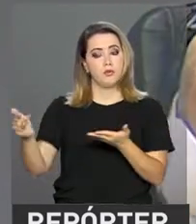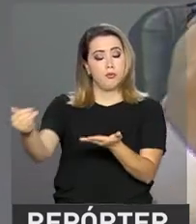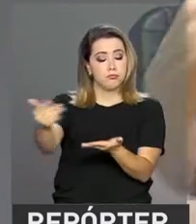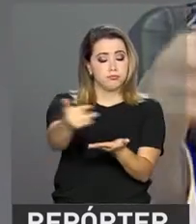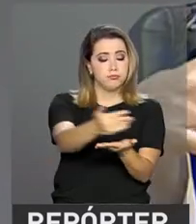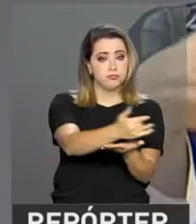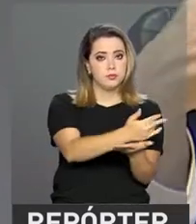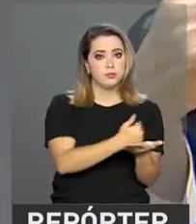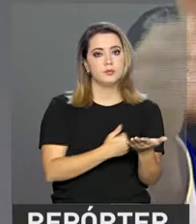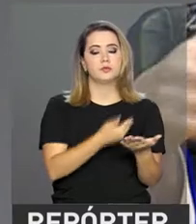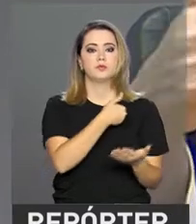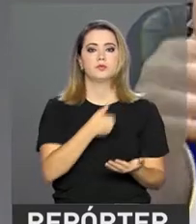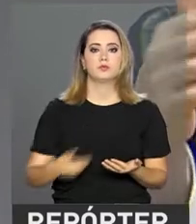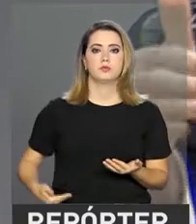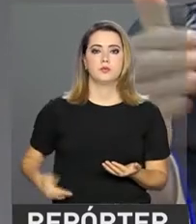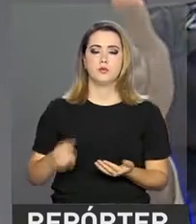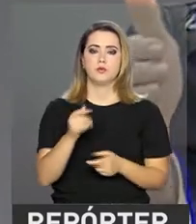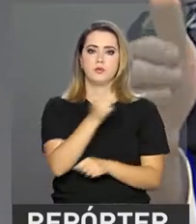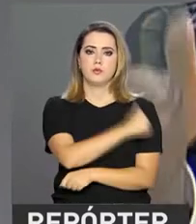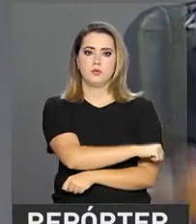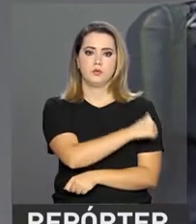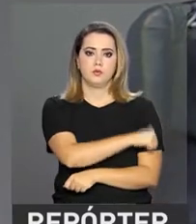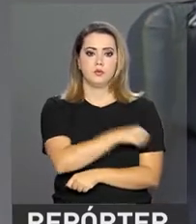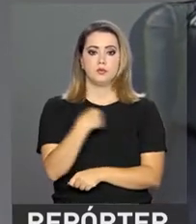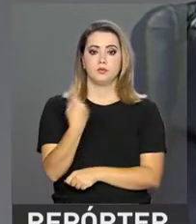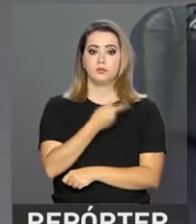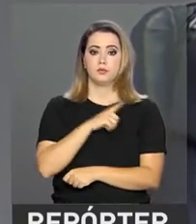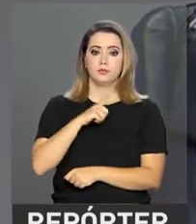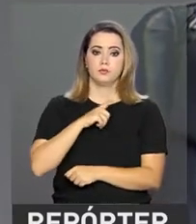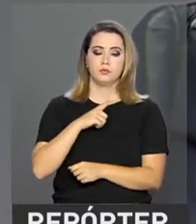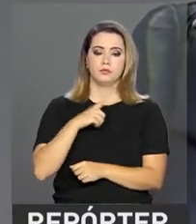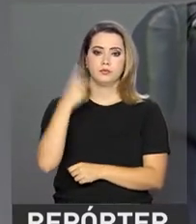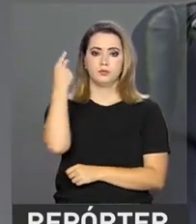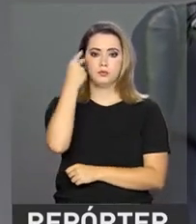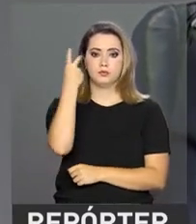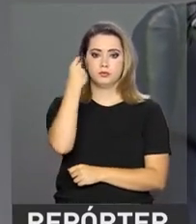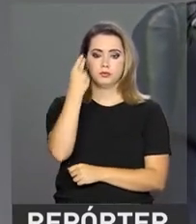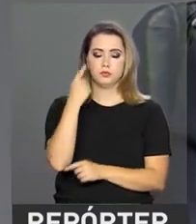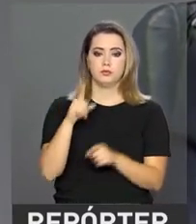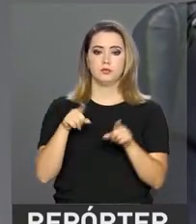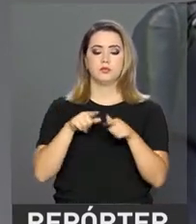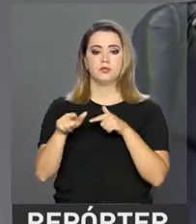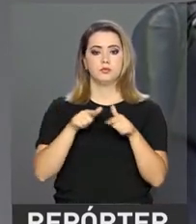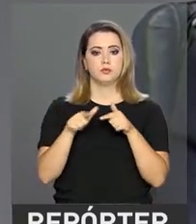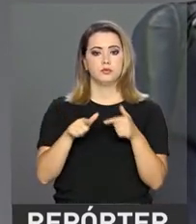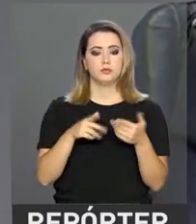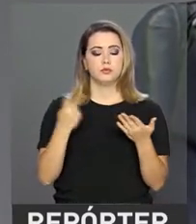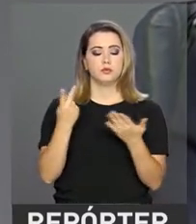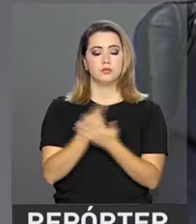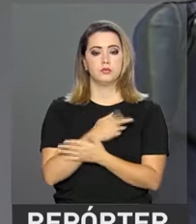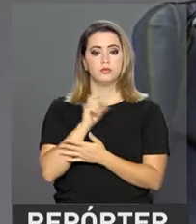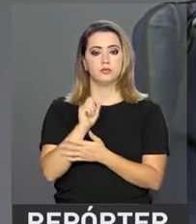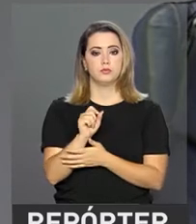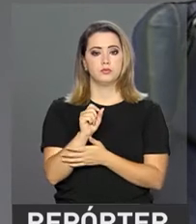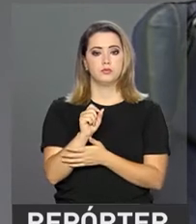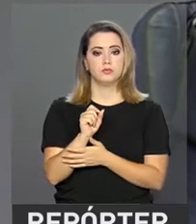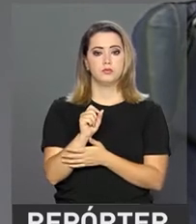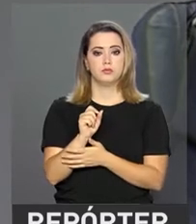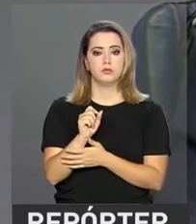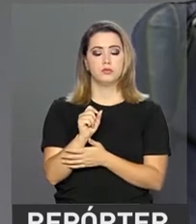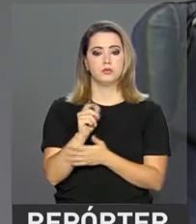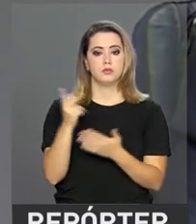Estado, nós teremos uma normalização das atividades do